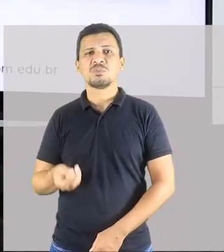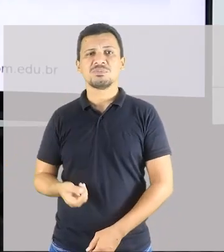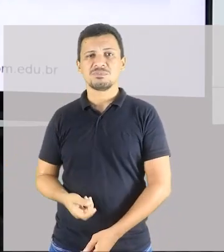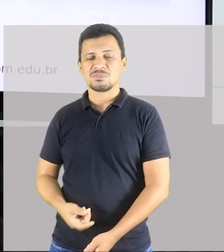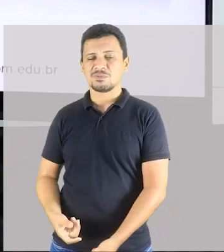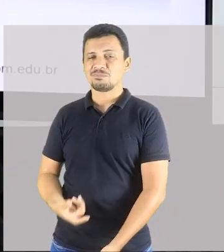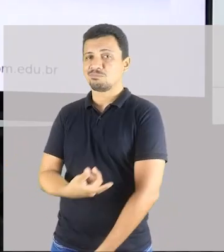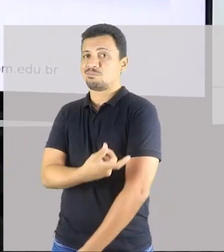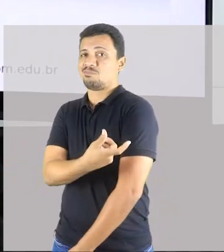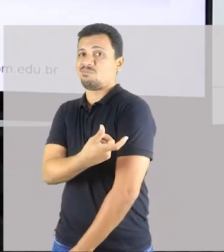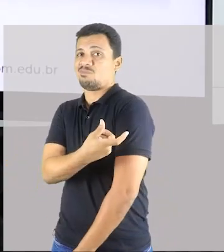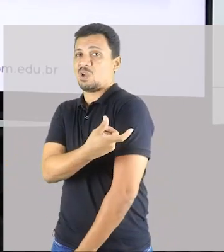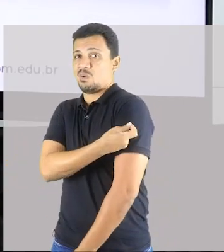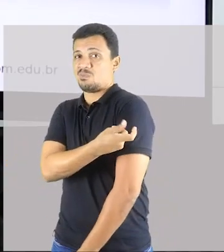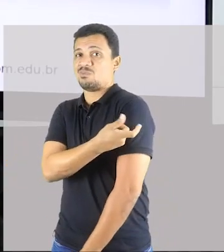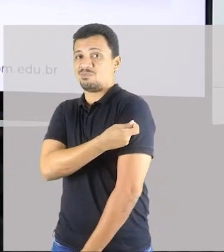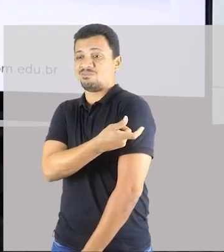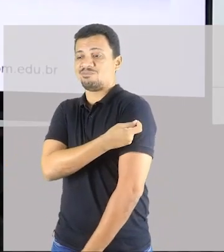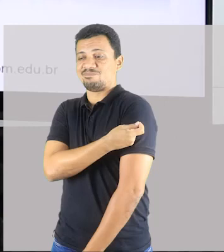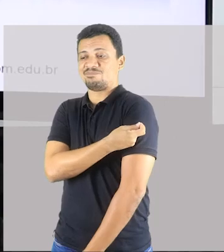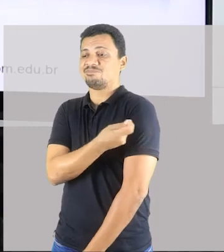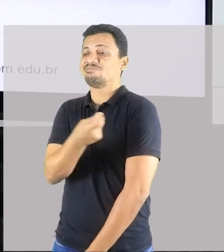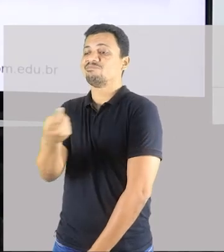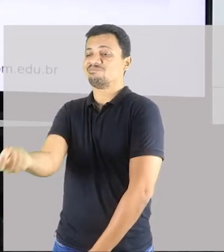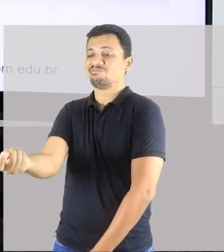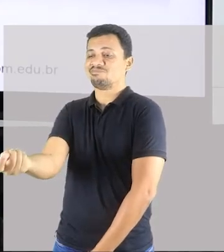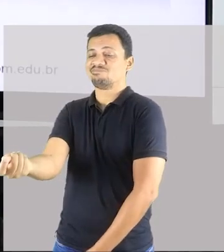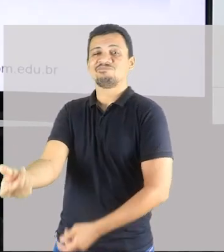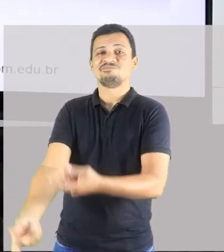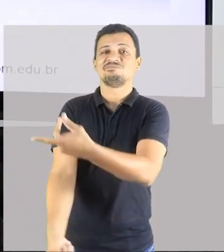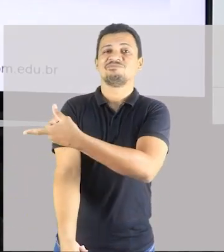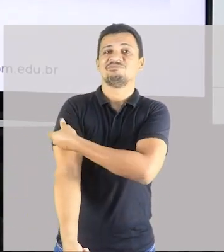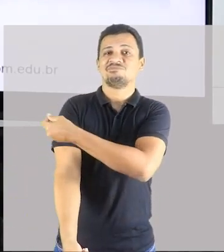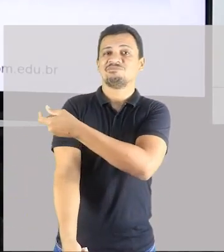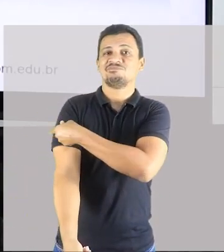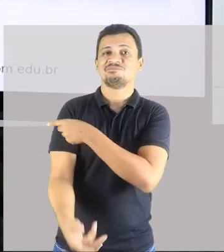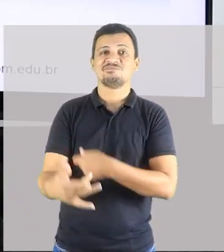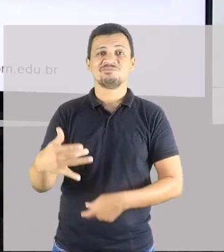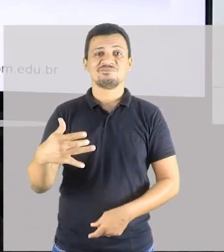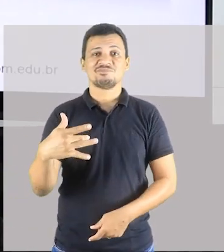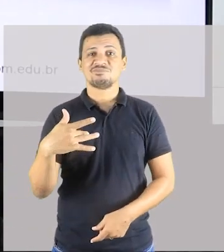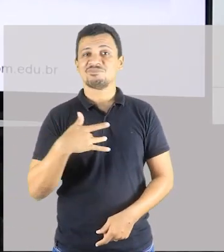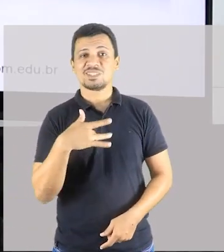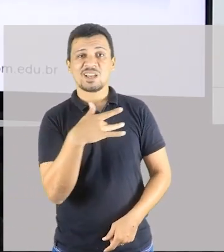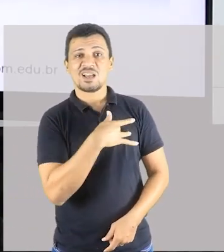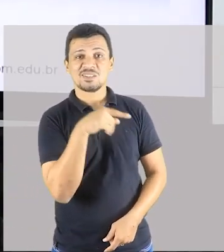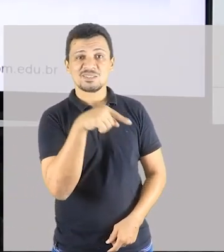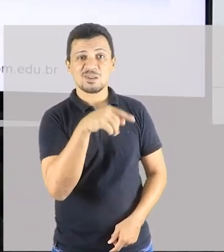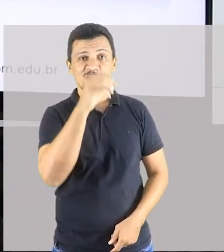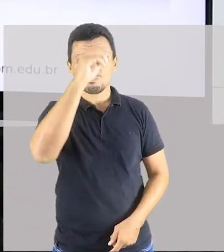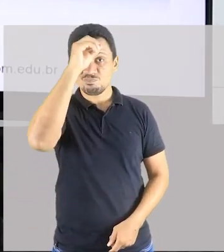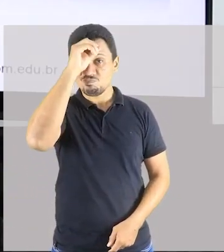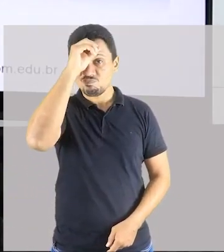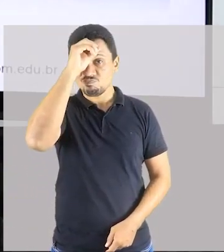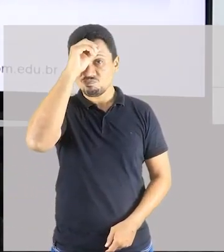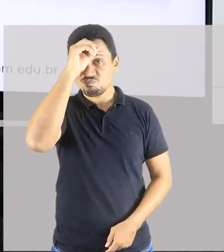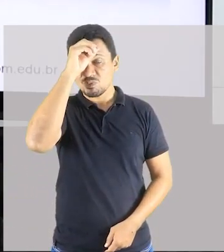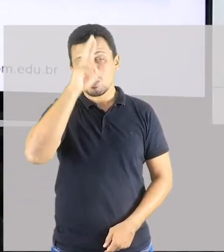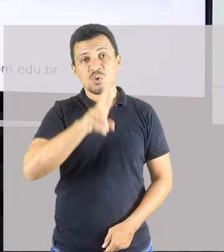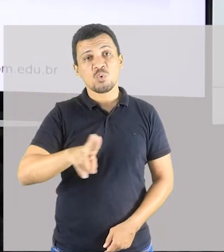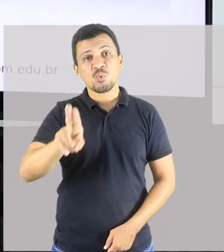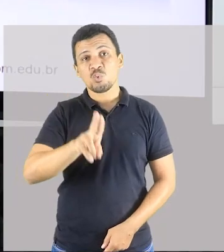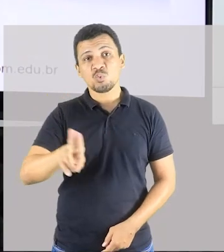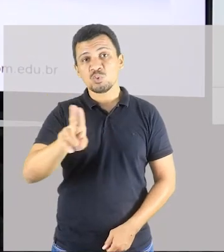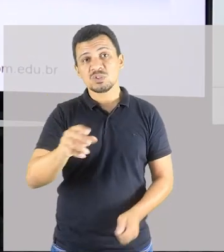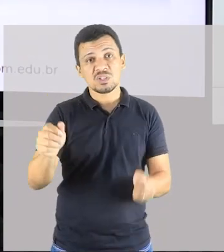vão fazer o uso dessa substância e não sabem como que está a saúde da pessoa que está utilizando